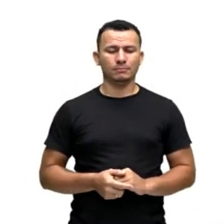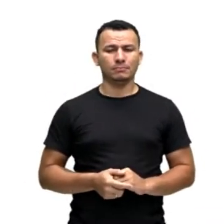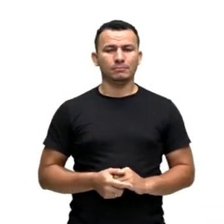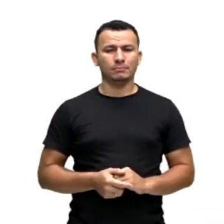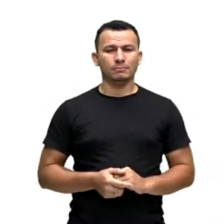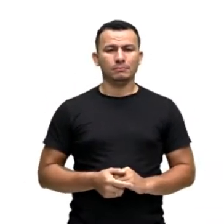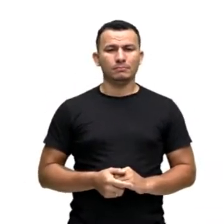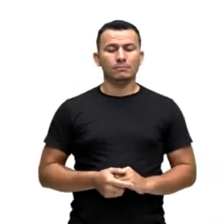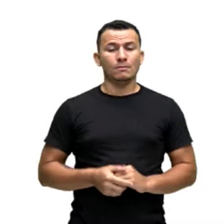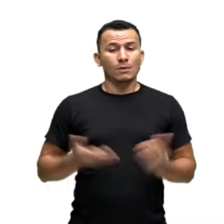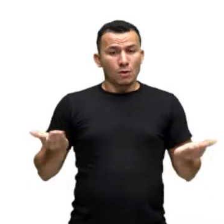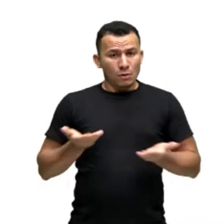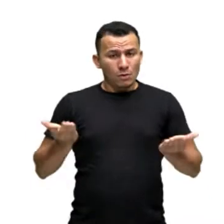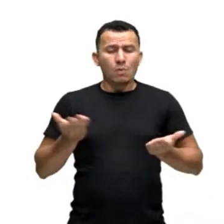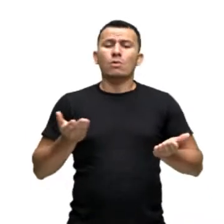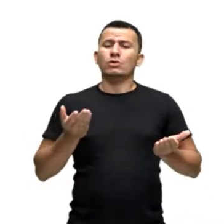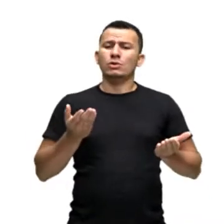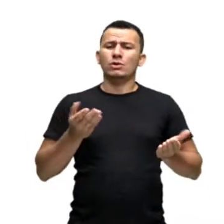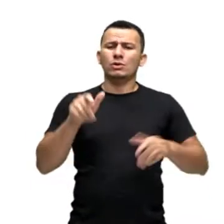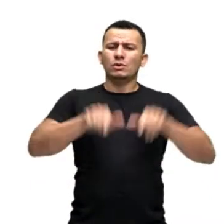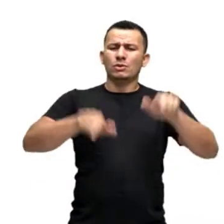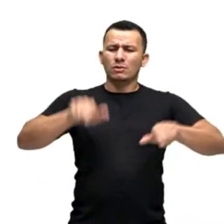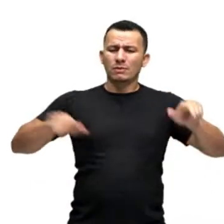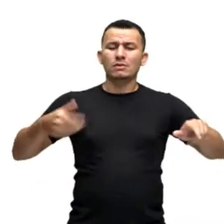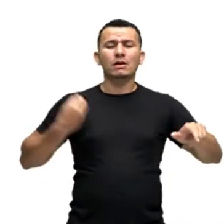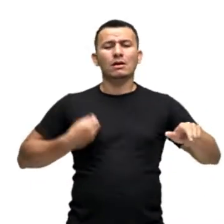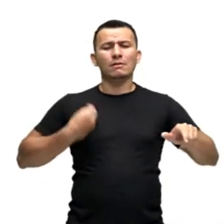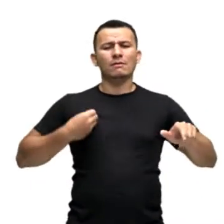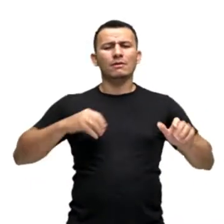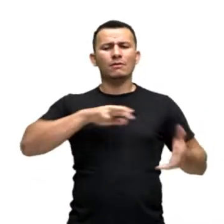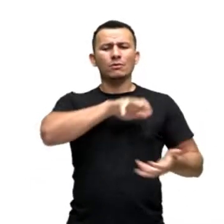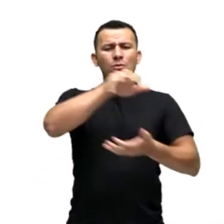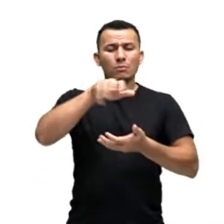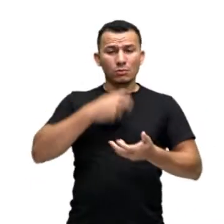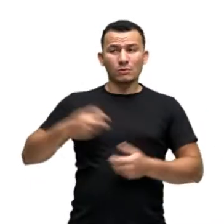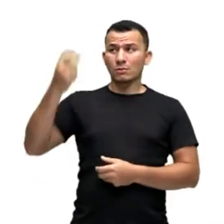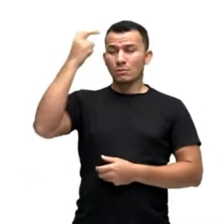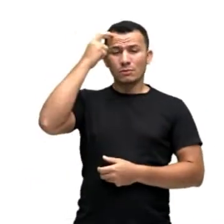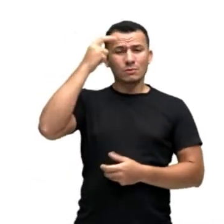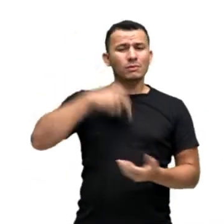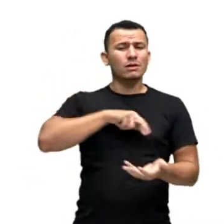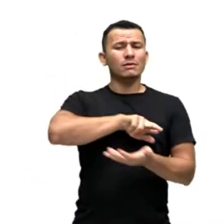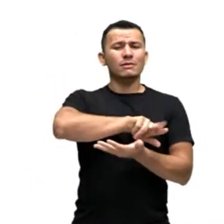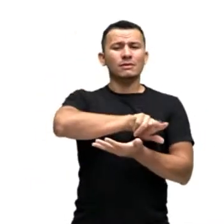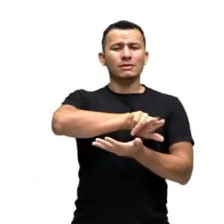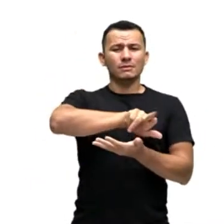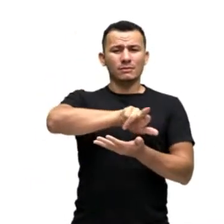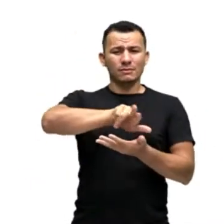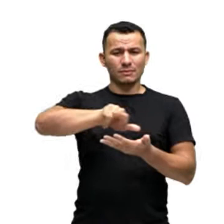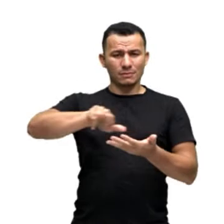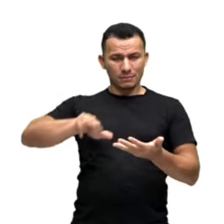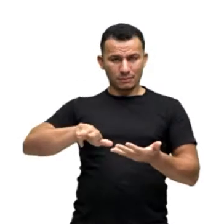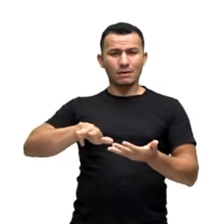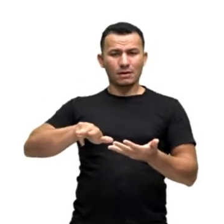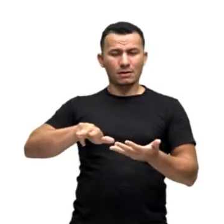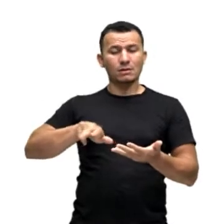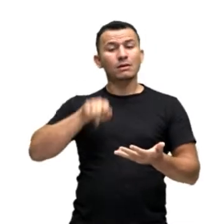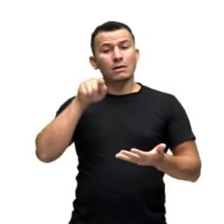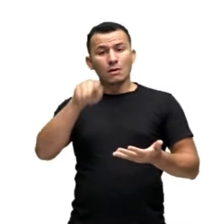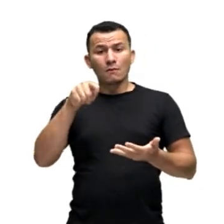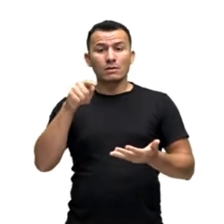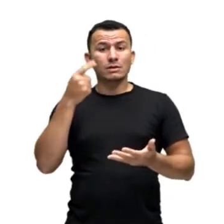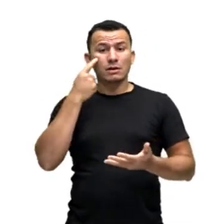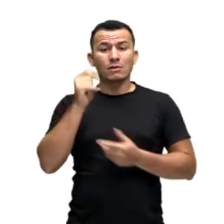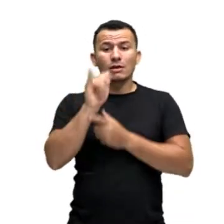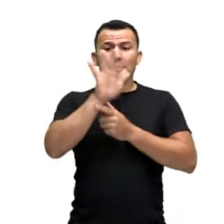vivendo e o mundo cada vez multicultural né você vai olhar aqui a